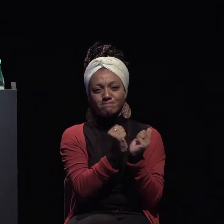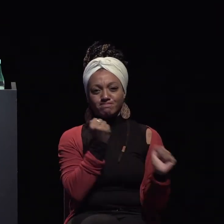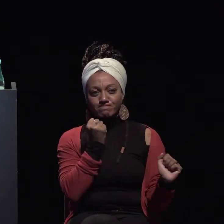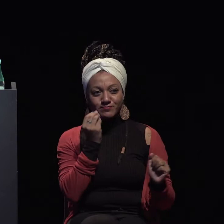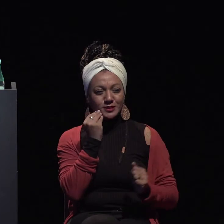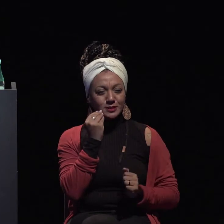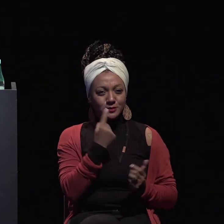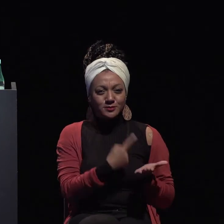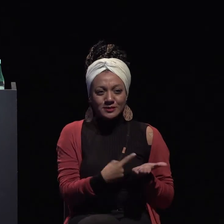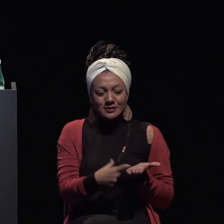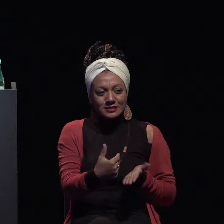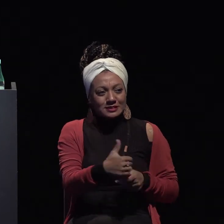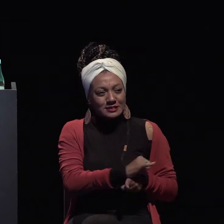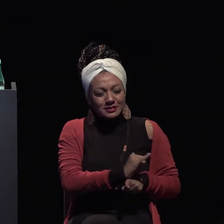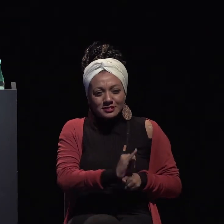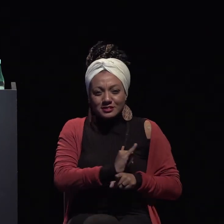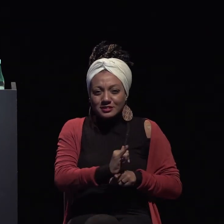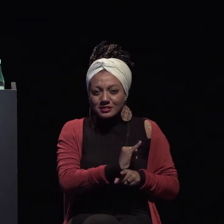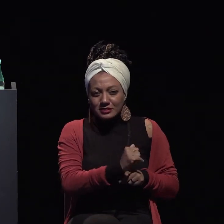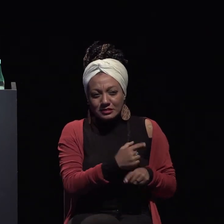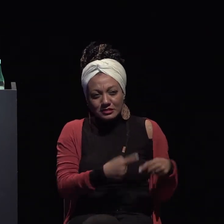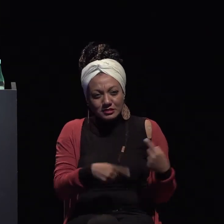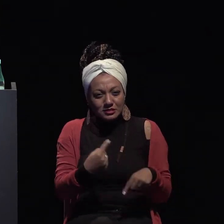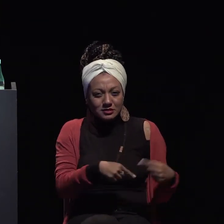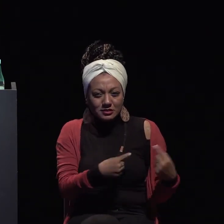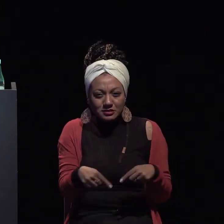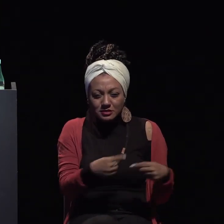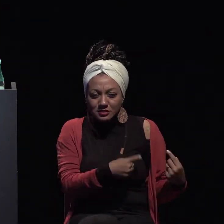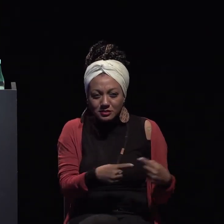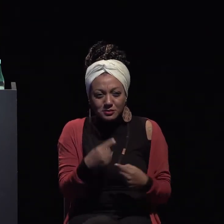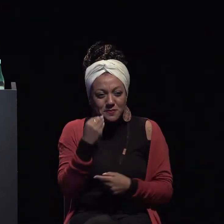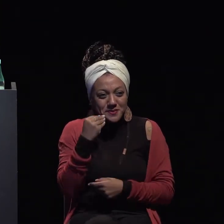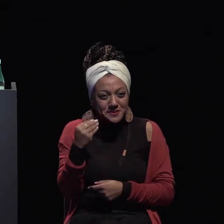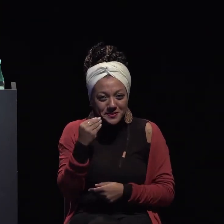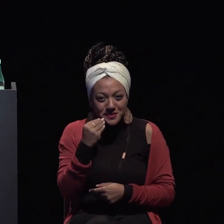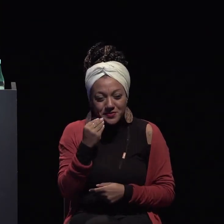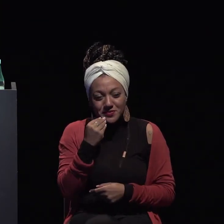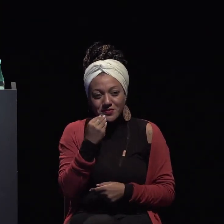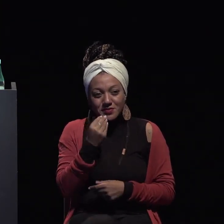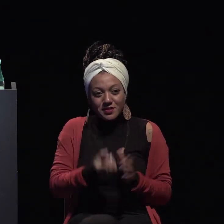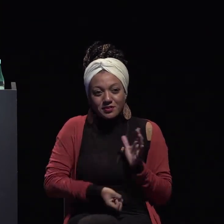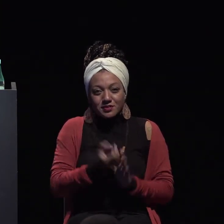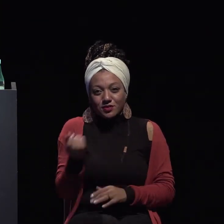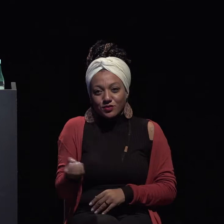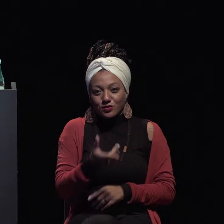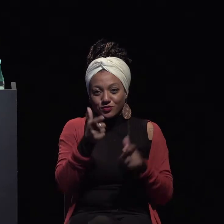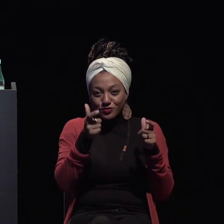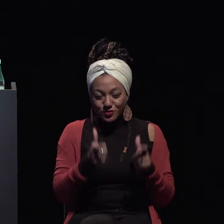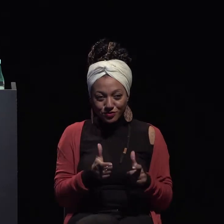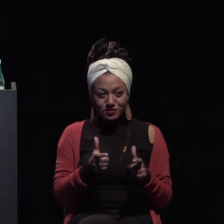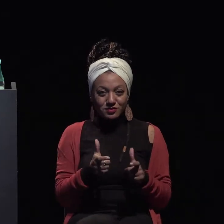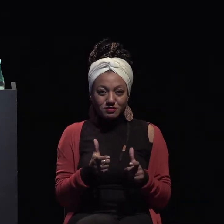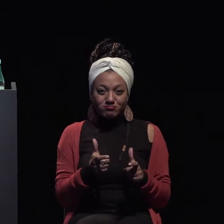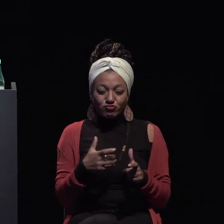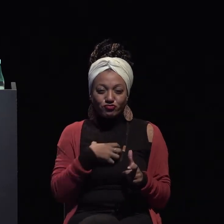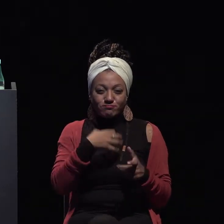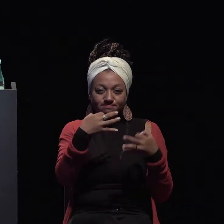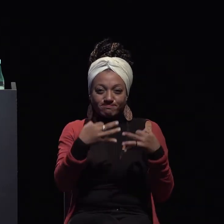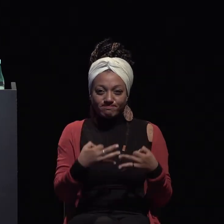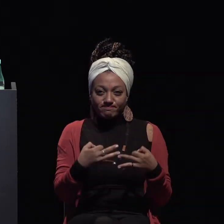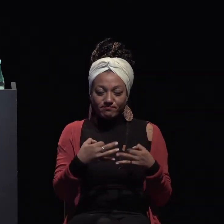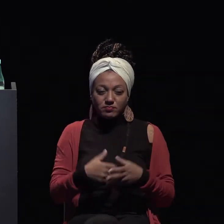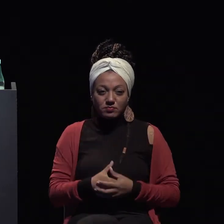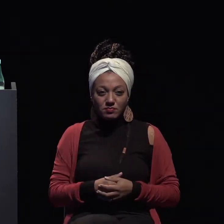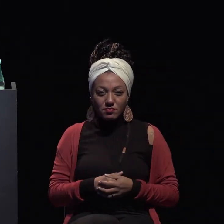e correndo para outros campos, para constituir um outro lugar que fosse também digno.